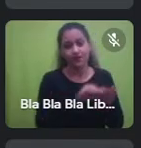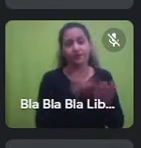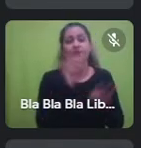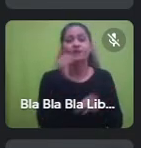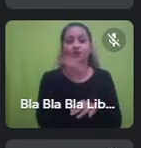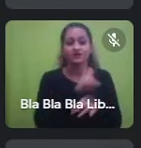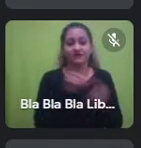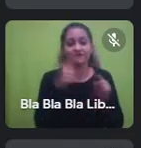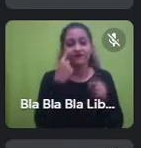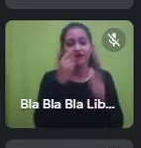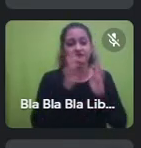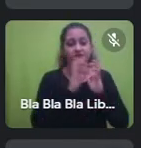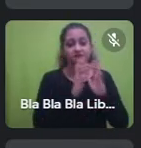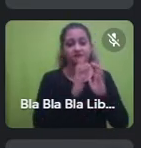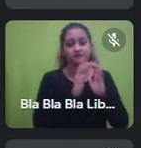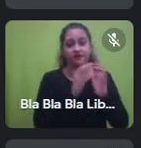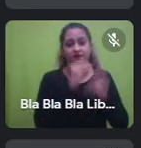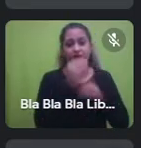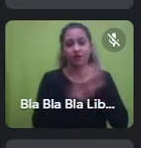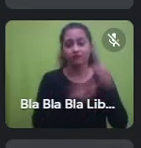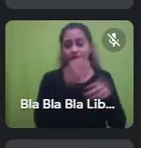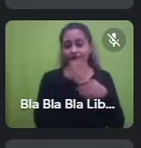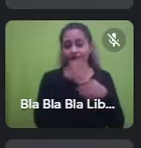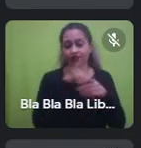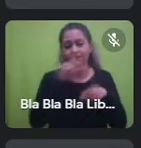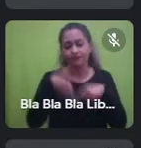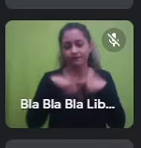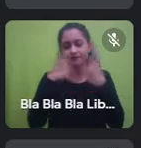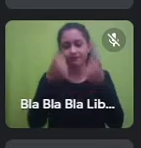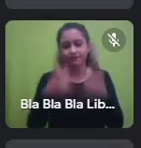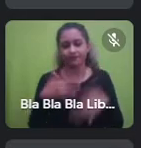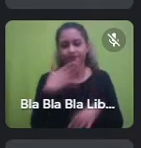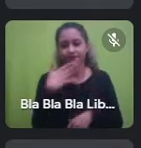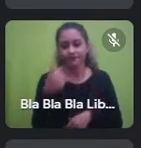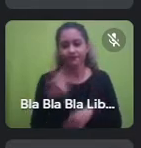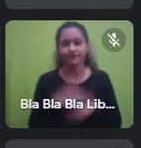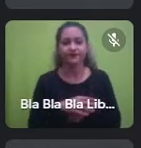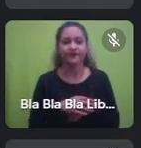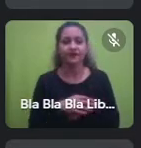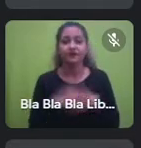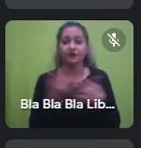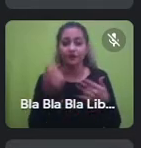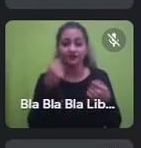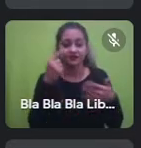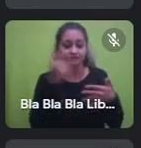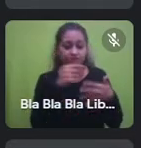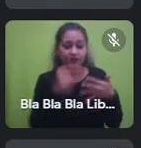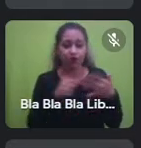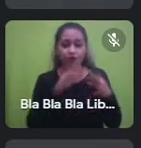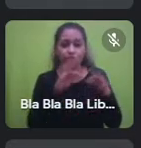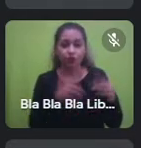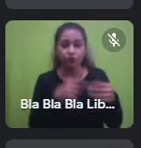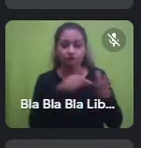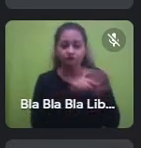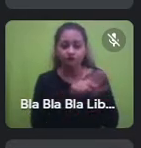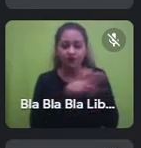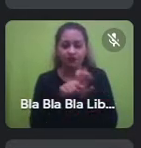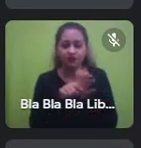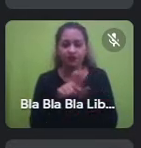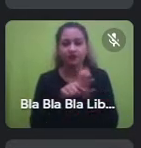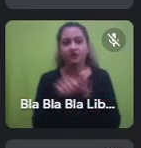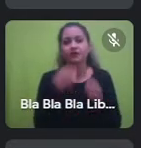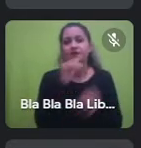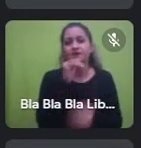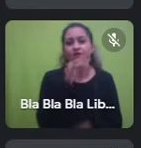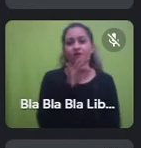do cérebro. Depois a gente vai falar sobre isso. Então, os fixadores têm que ir todos a campo, desde uma formol salina